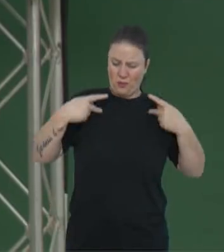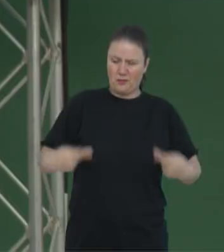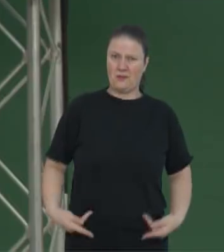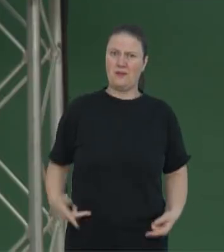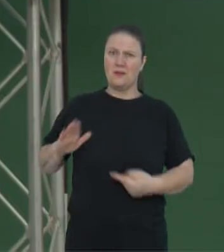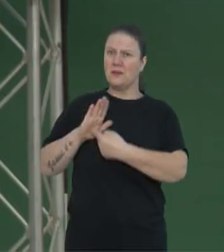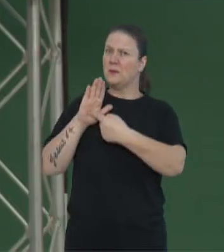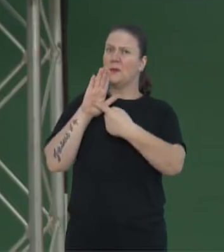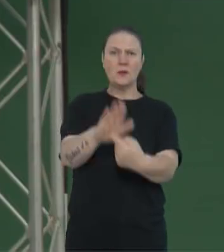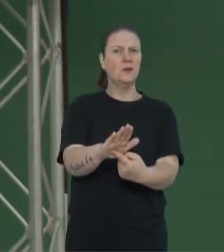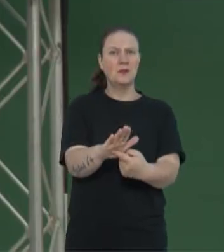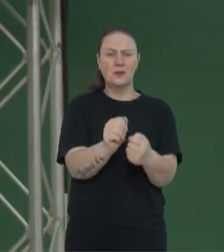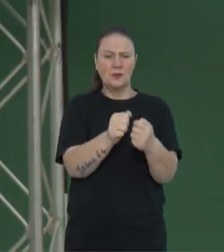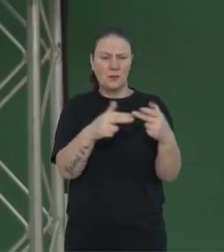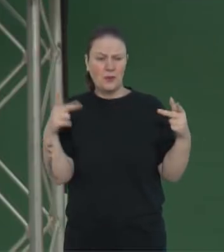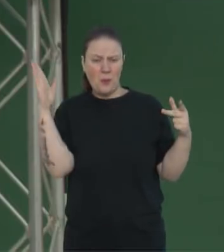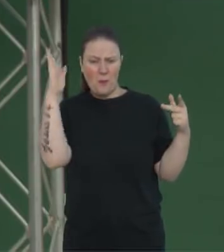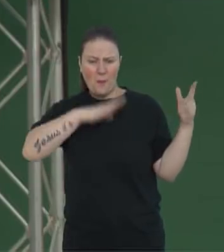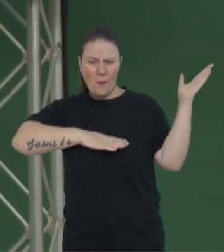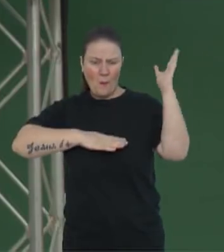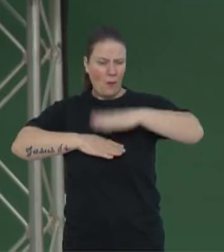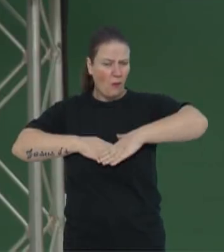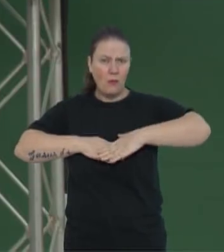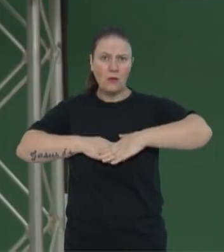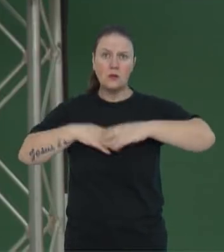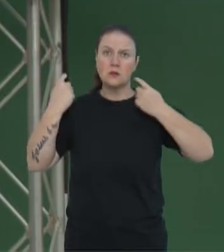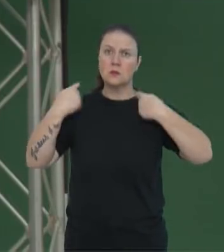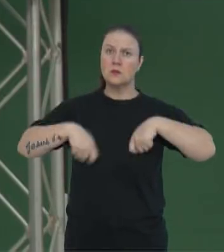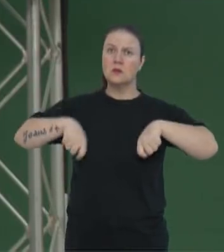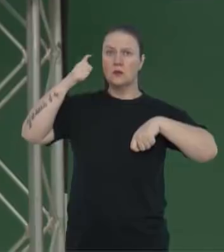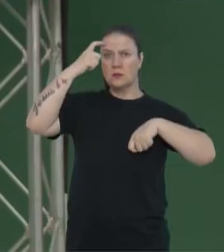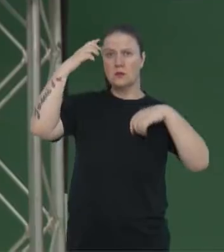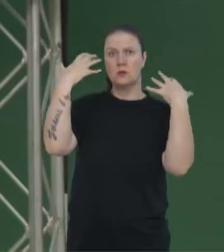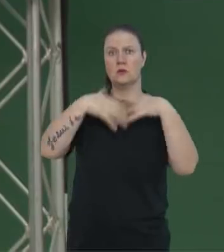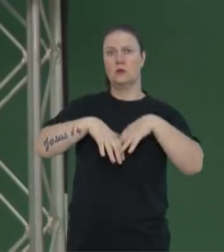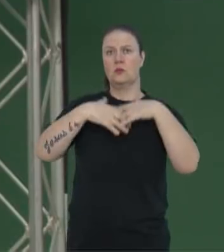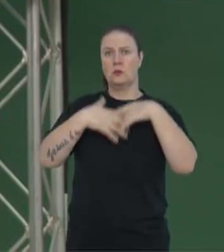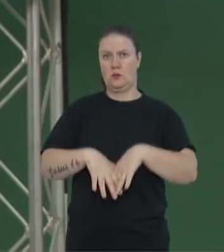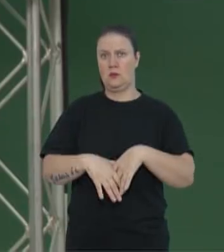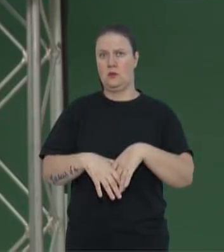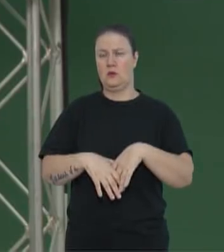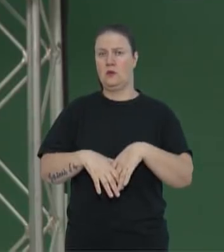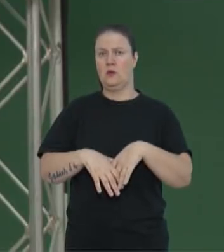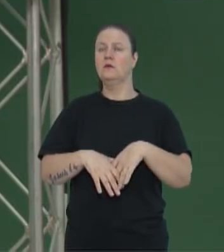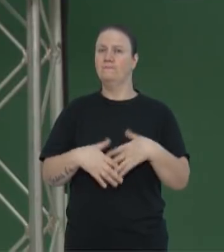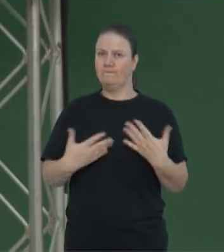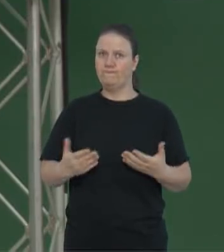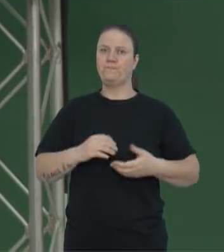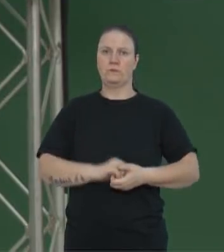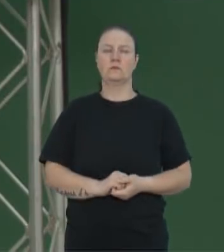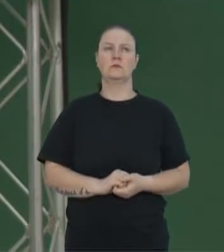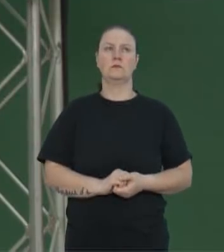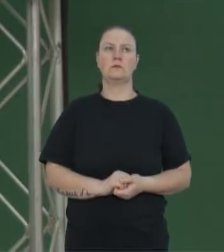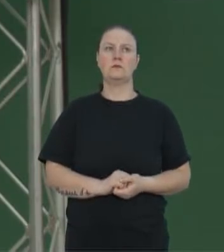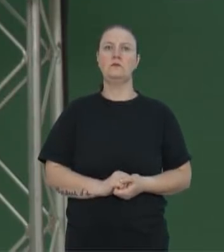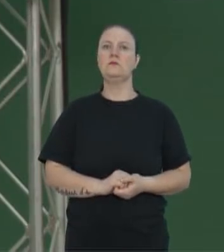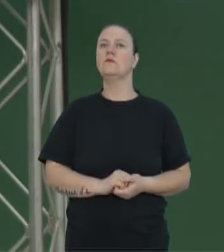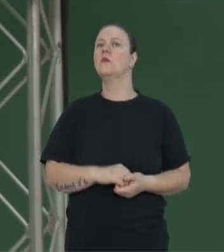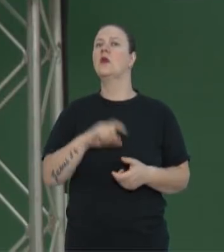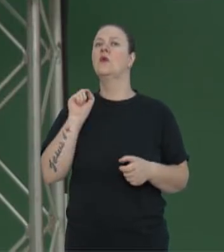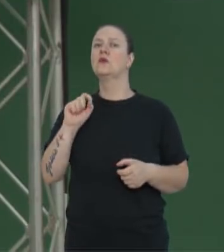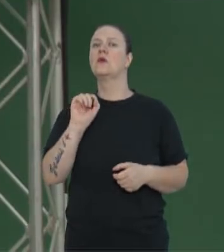coisas ruins que a gente tem que pensar, a gente precisa refletir sobre isso. Então ela não queria se distanciar tanto. Então isso gerou uma